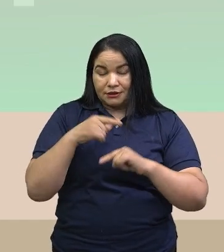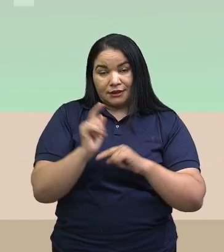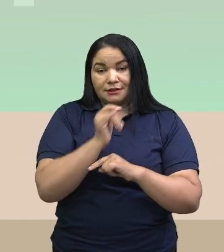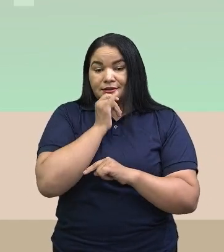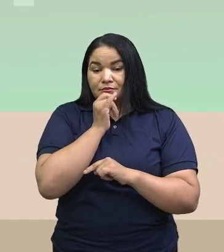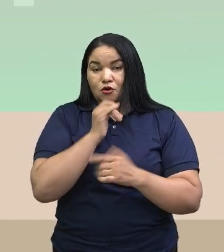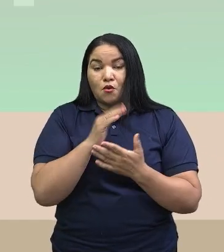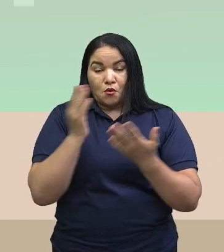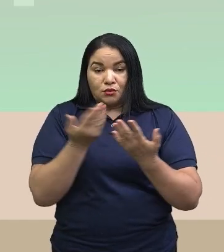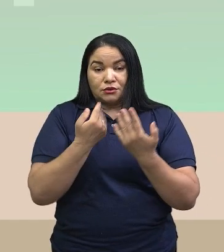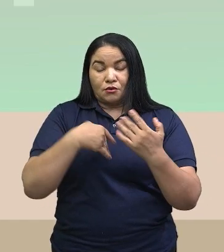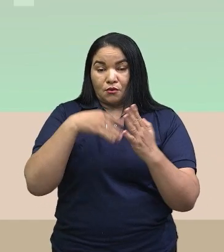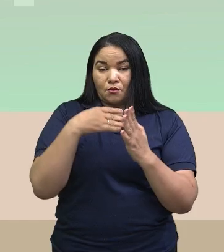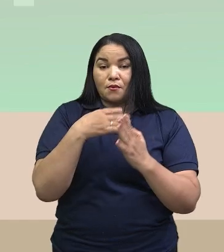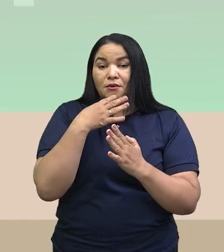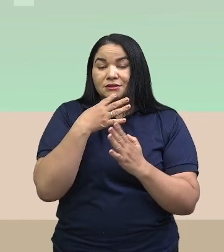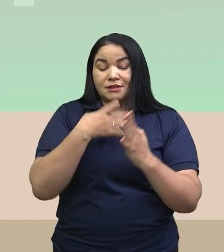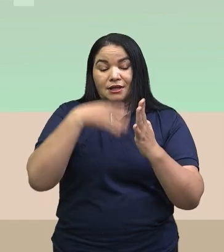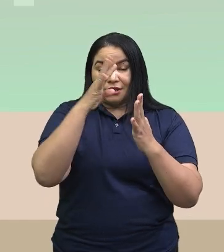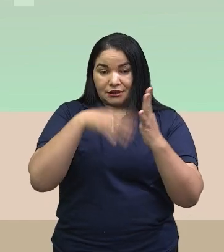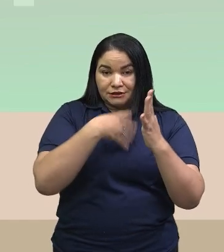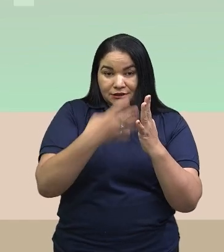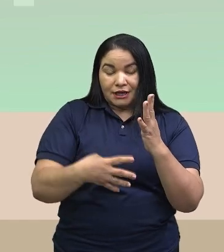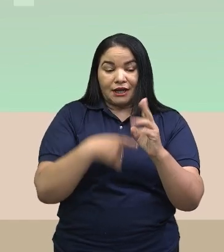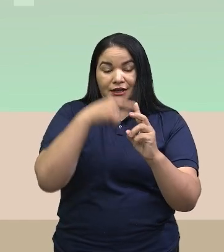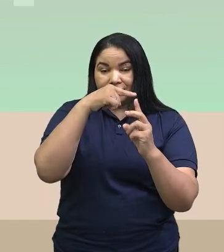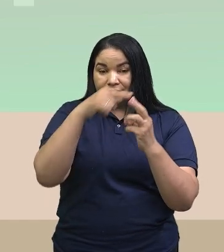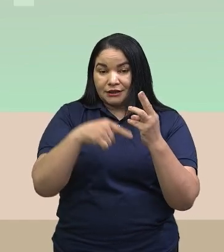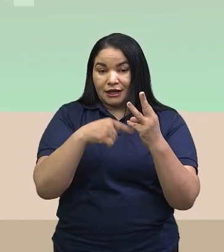conhecer as 3 escalas de temperatura mais